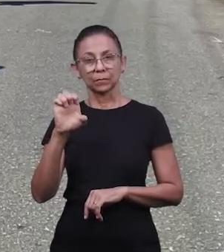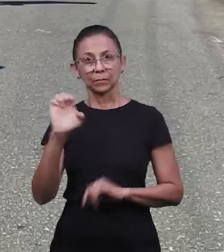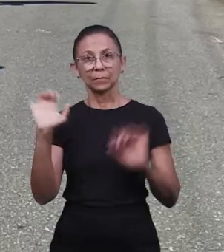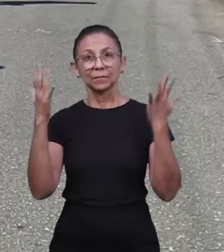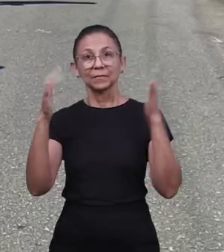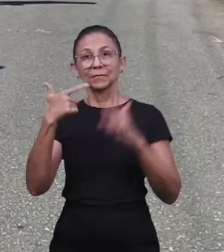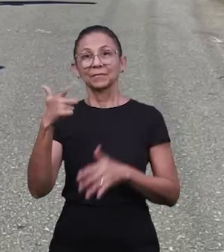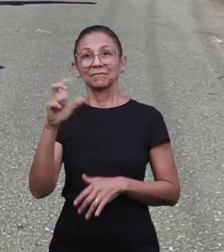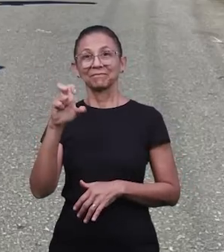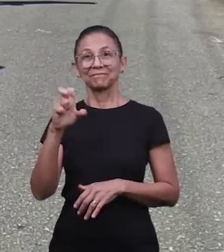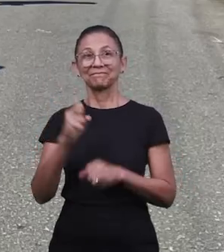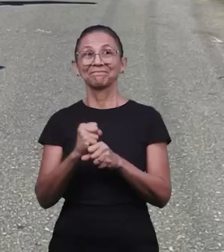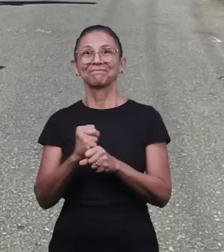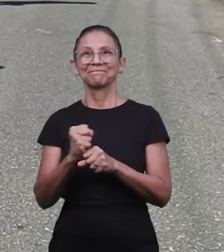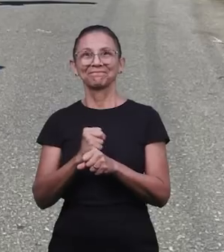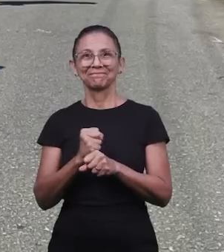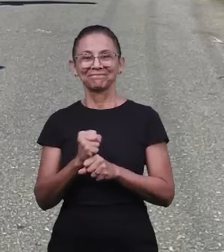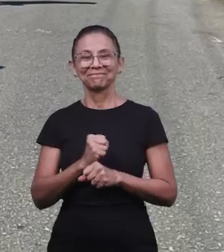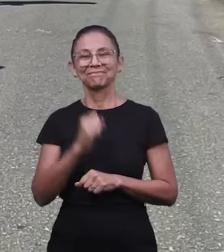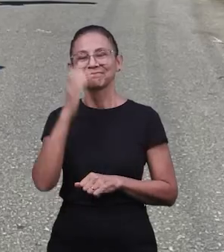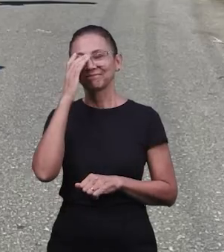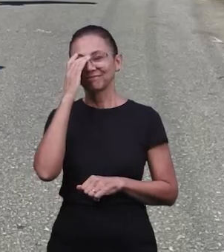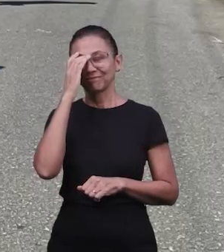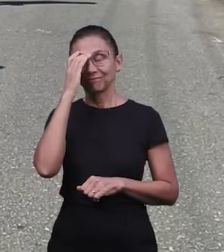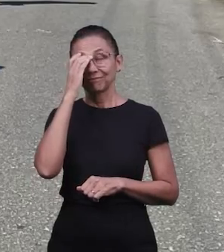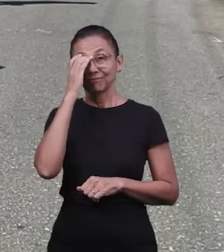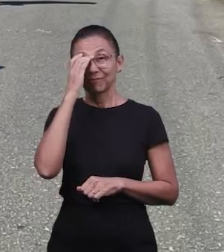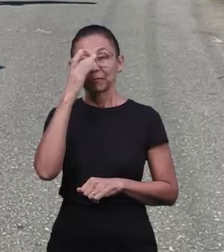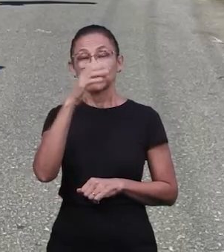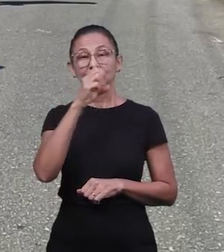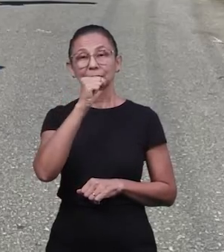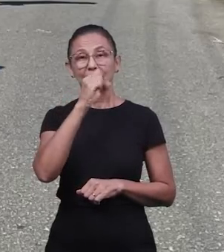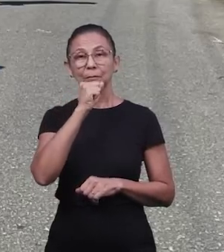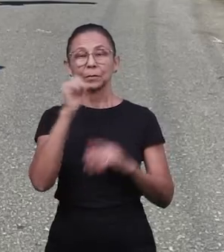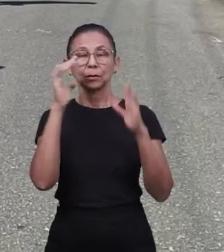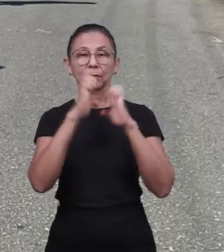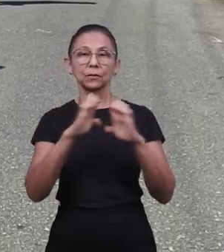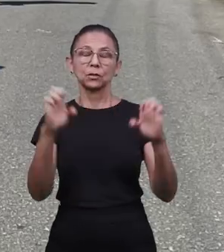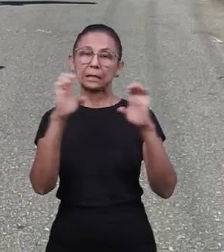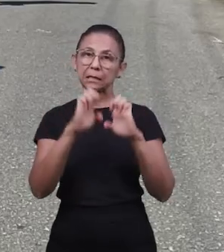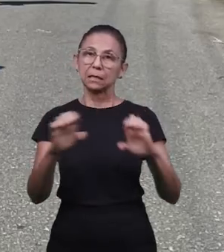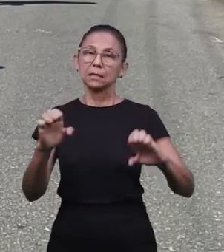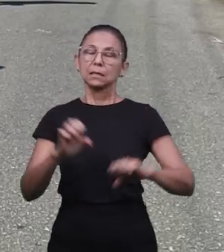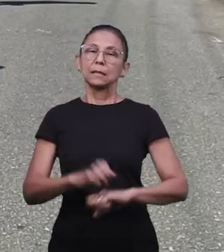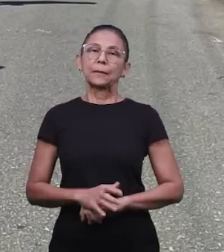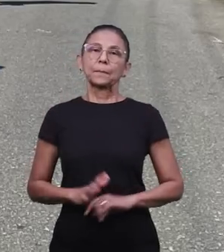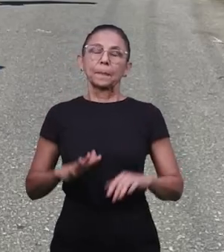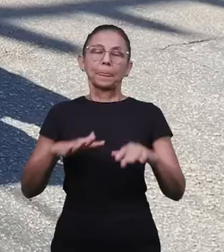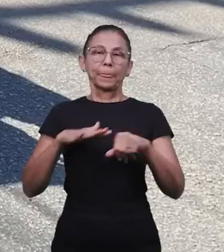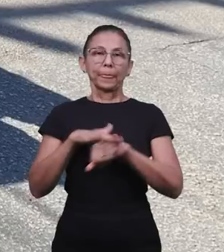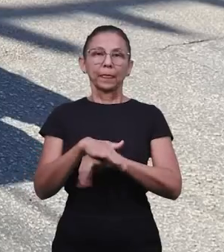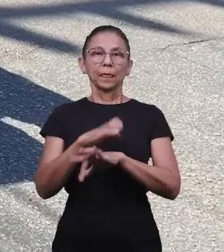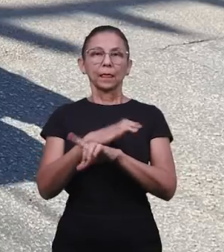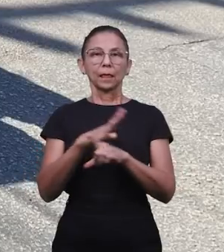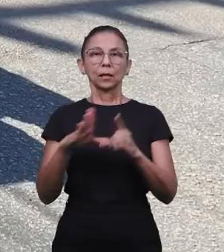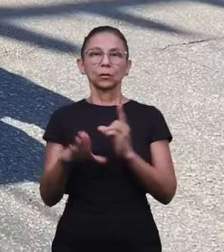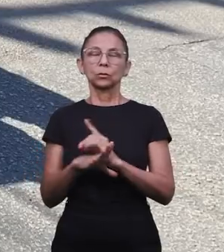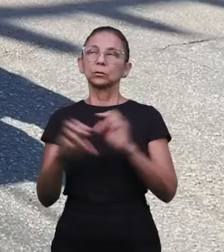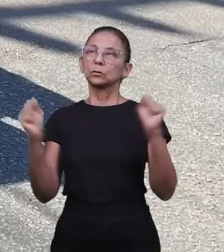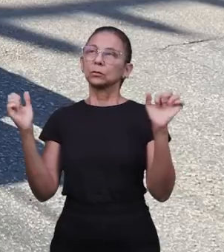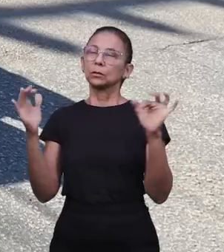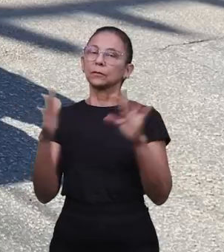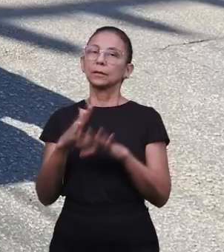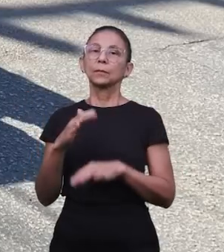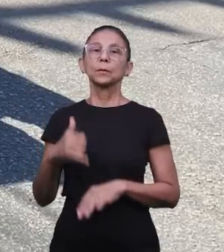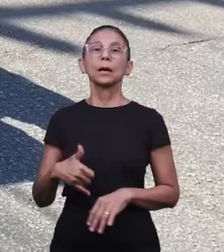comemorando 25 anos. Neste sábado, os irmãos realizaram uma evangelização. E à noite, o culto